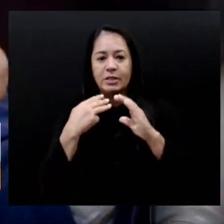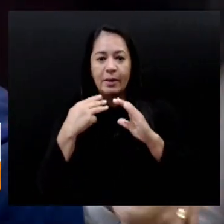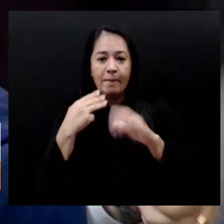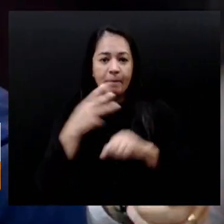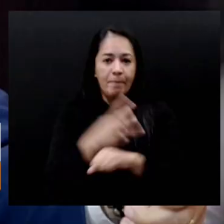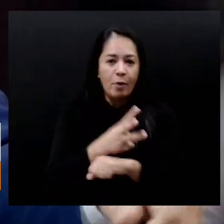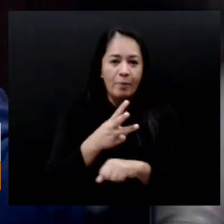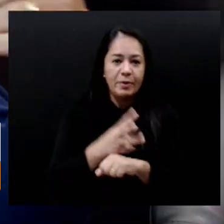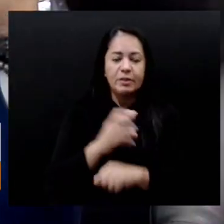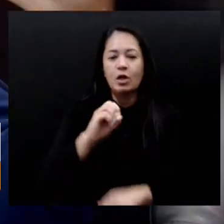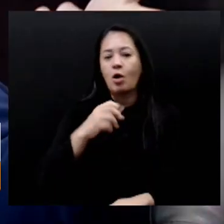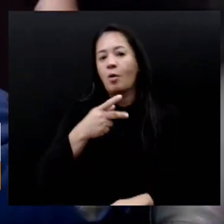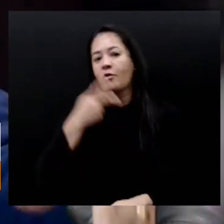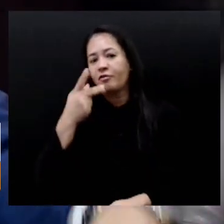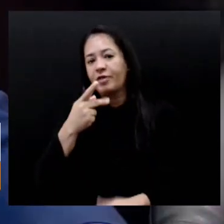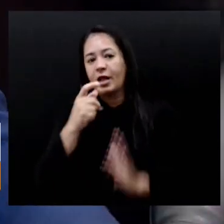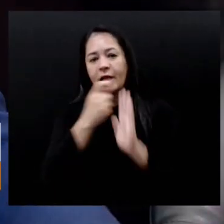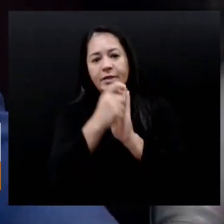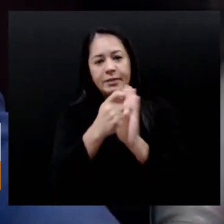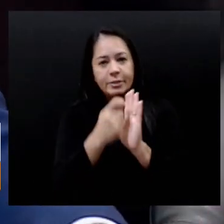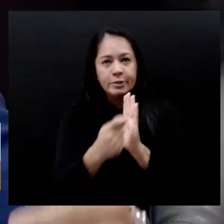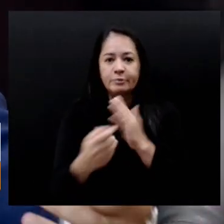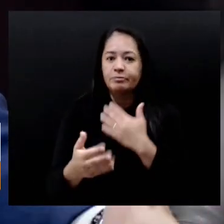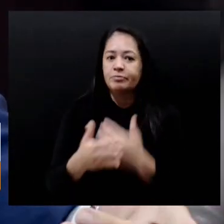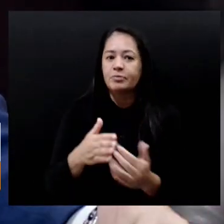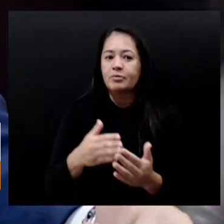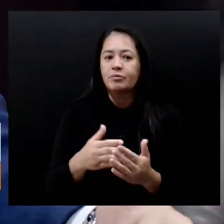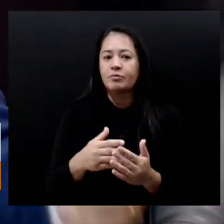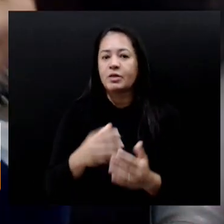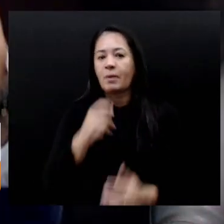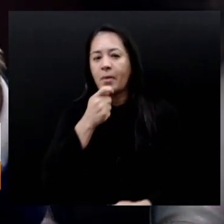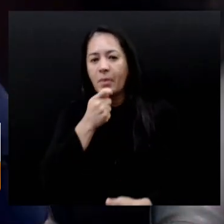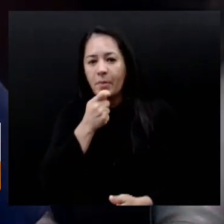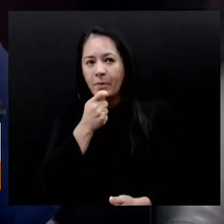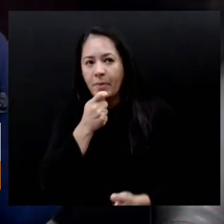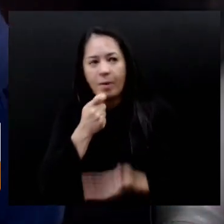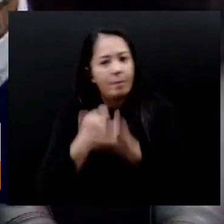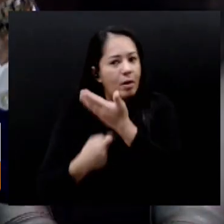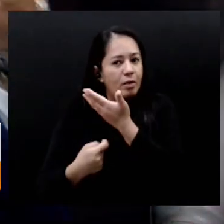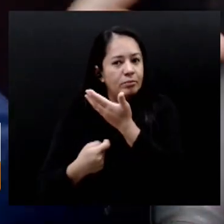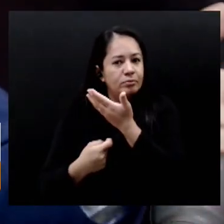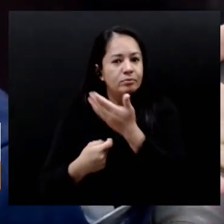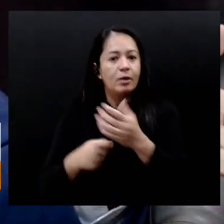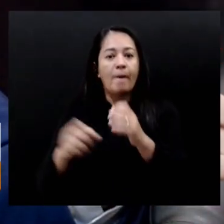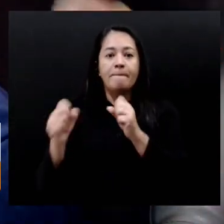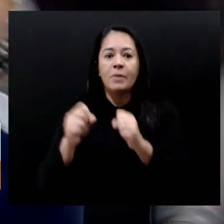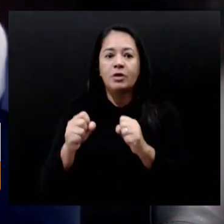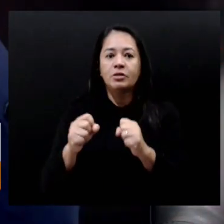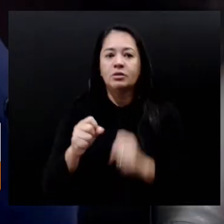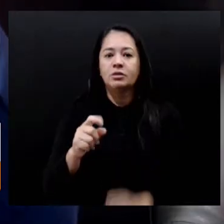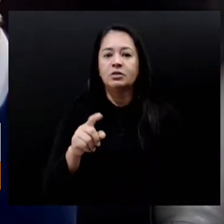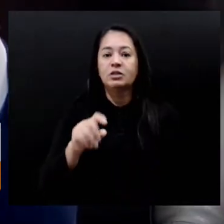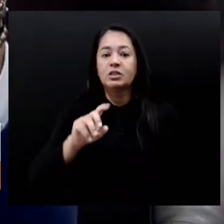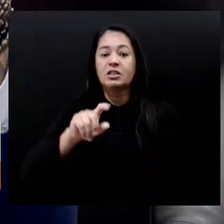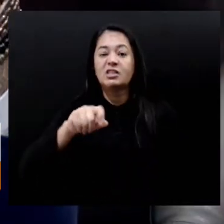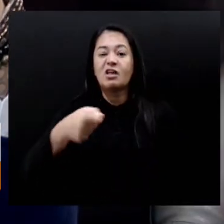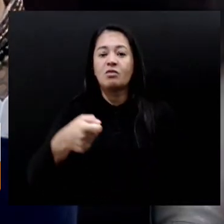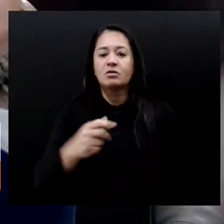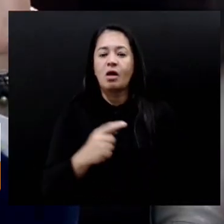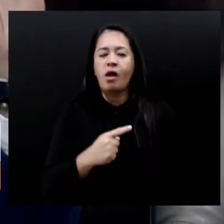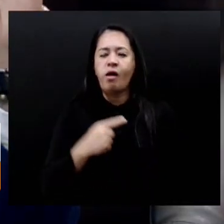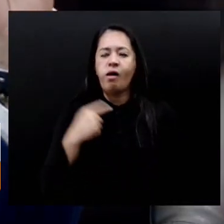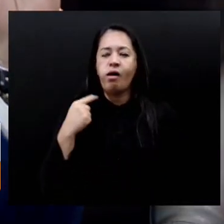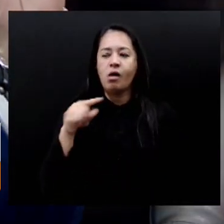ser por escrito, né, mensagem, pode ser áudio, pode ser até sinal, né, falar, ó, pode ser. Uhum. Mas o que